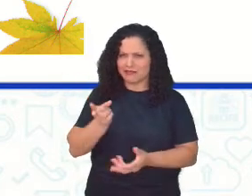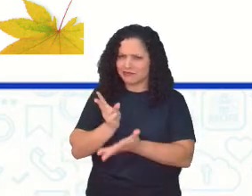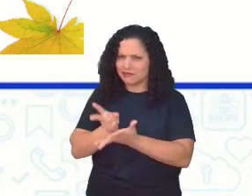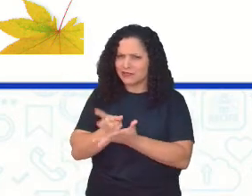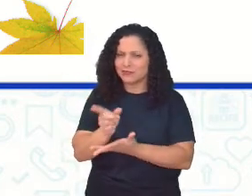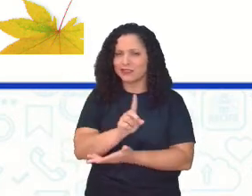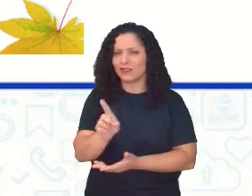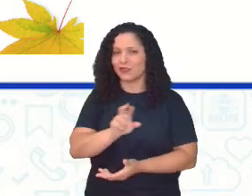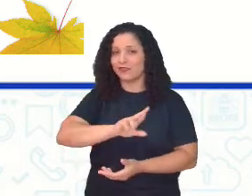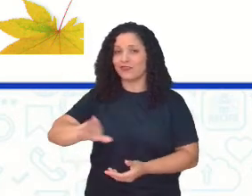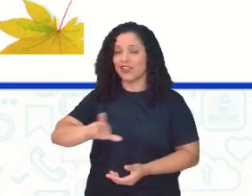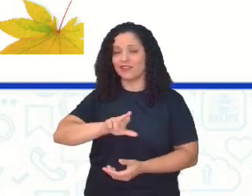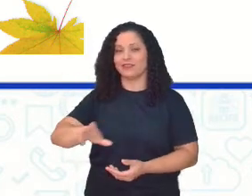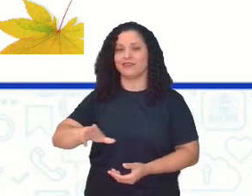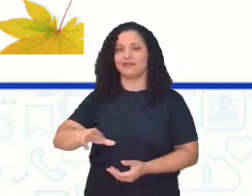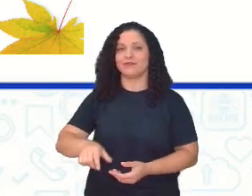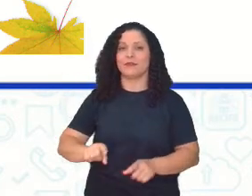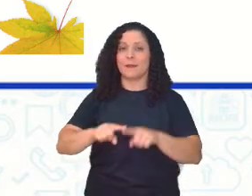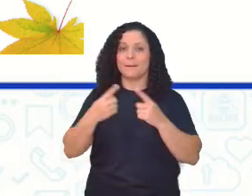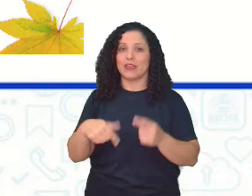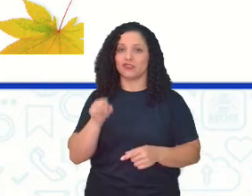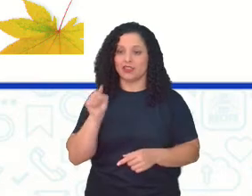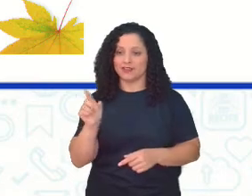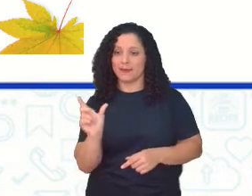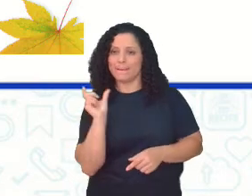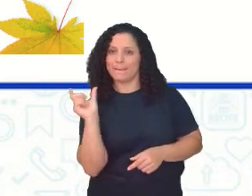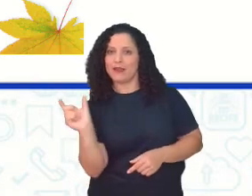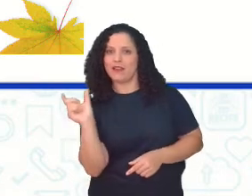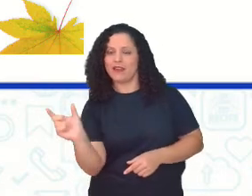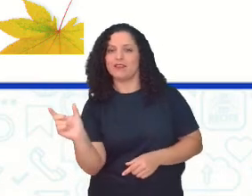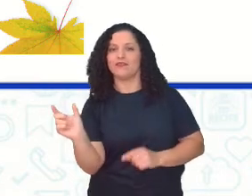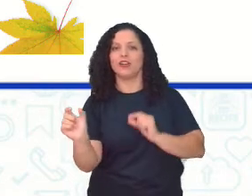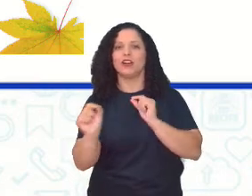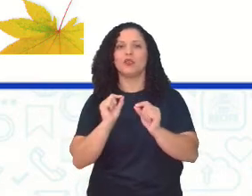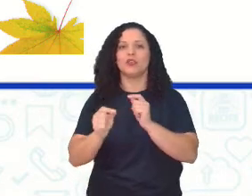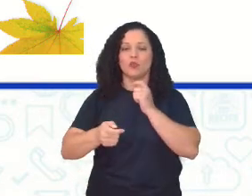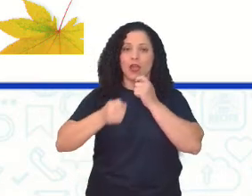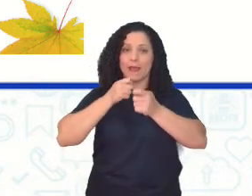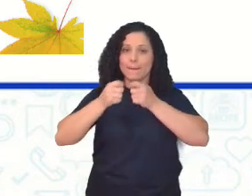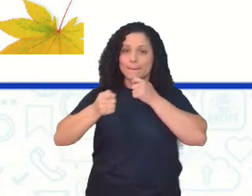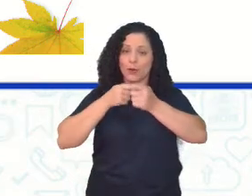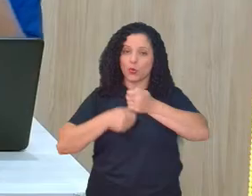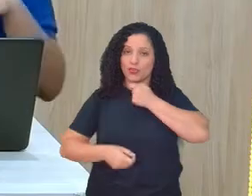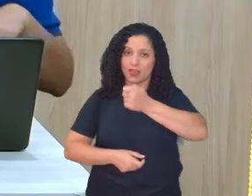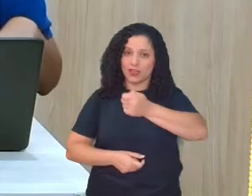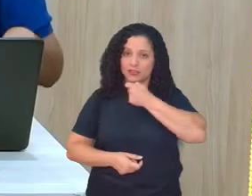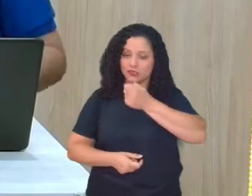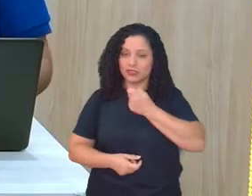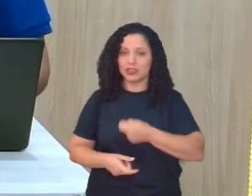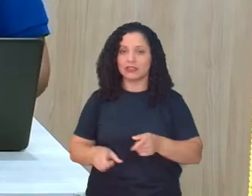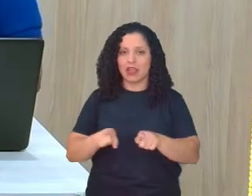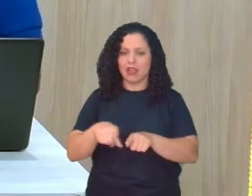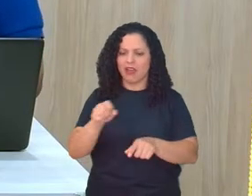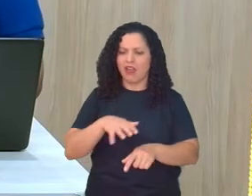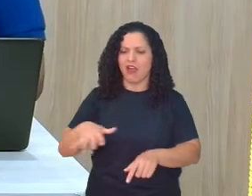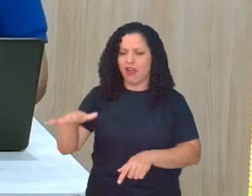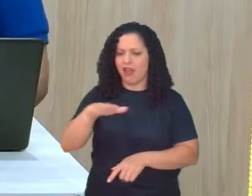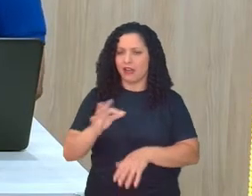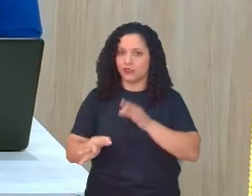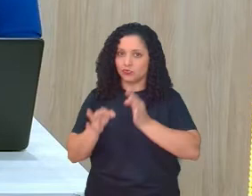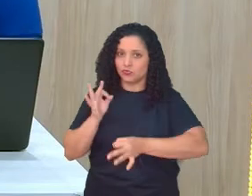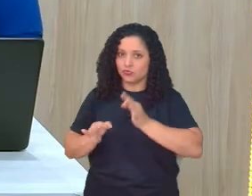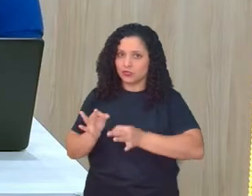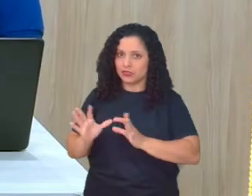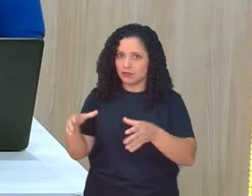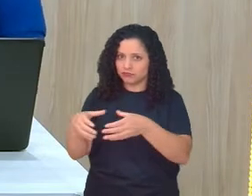normais. Mas essa palavra magistrado é mais usada, não é? Em uma reportagem, no âmbito jurídico. Então, percebemos,